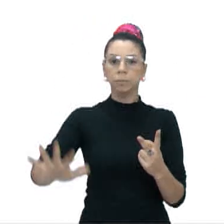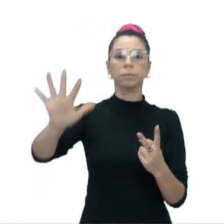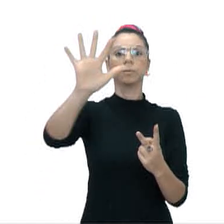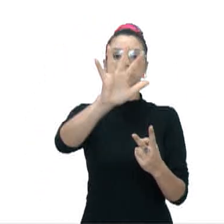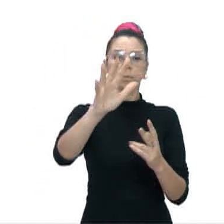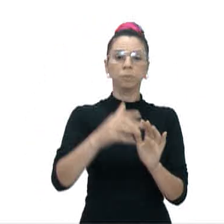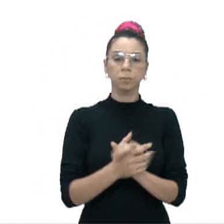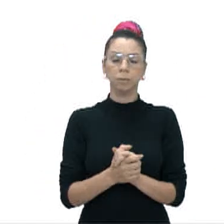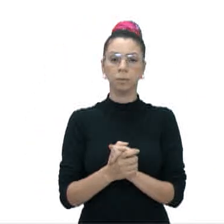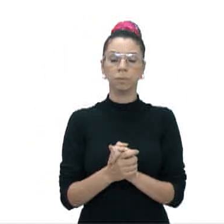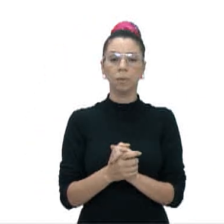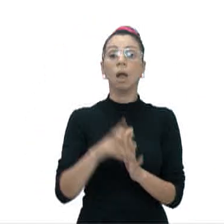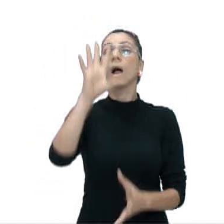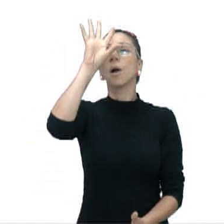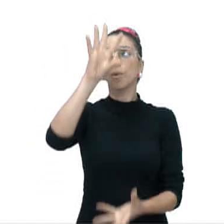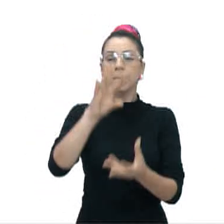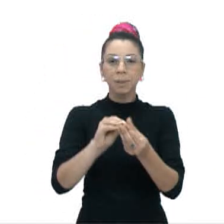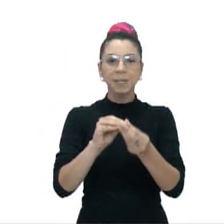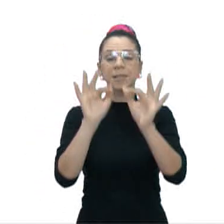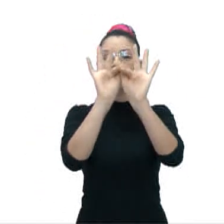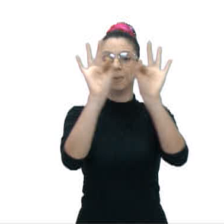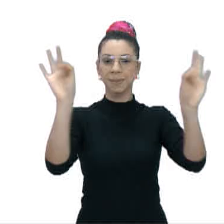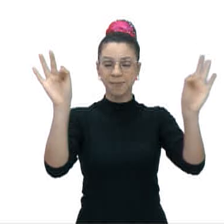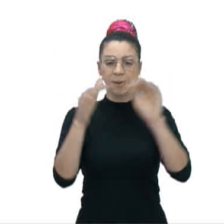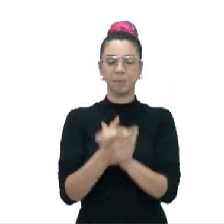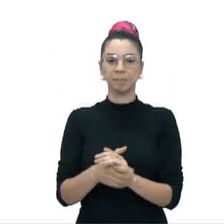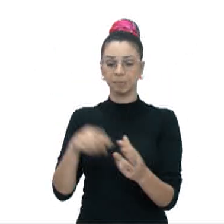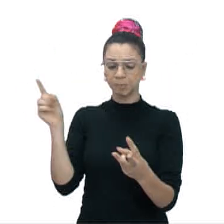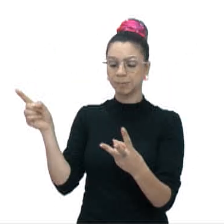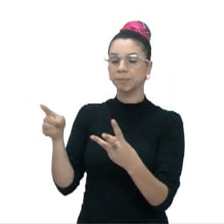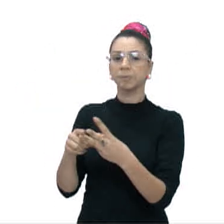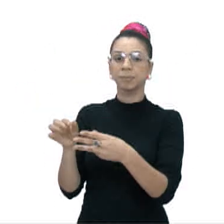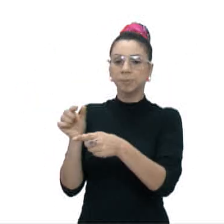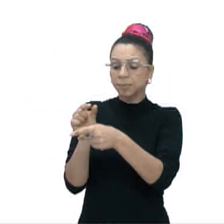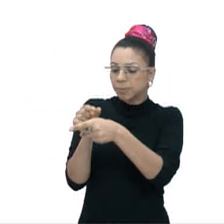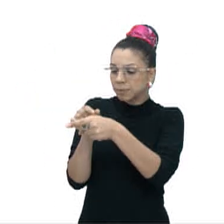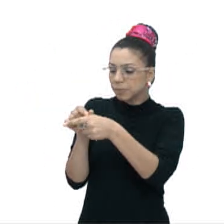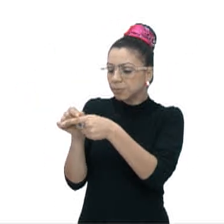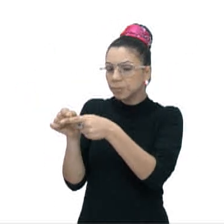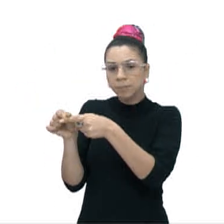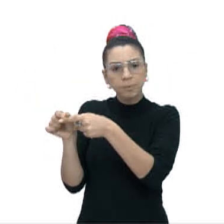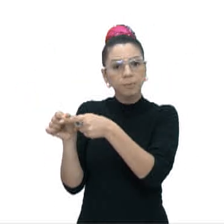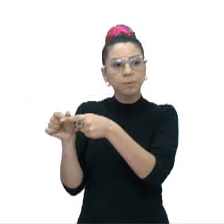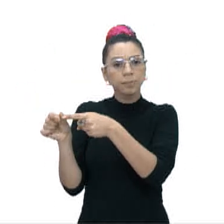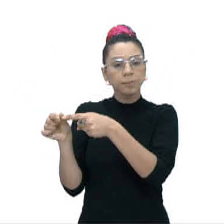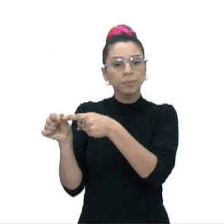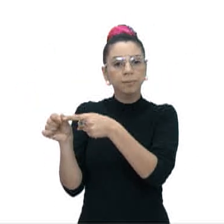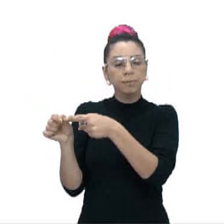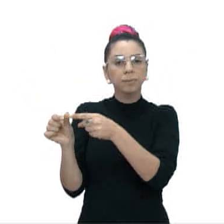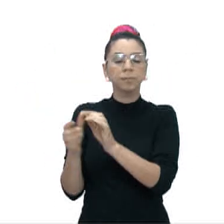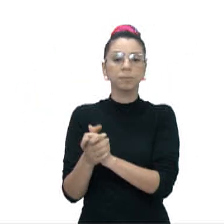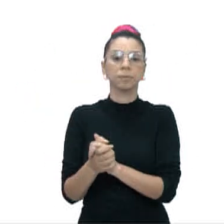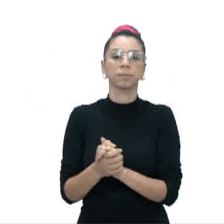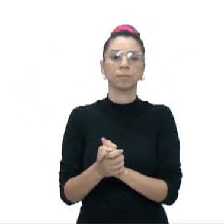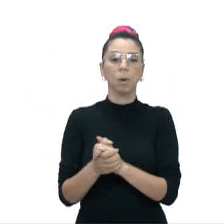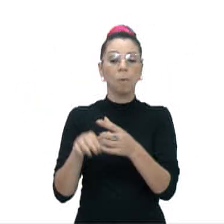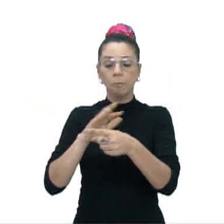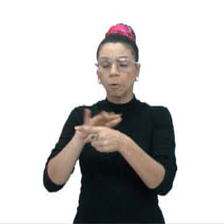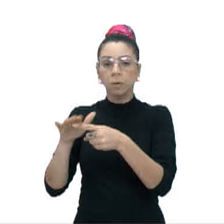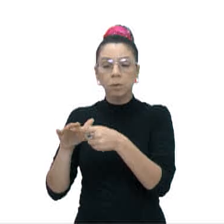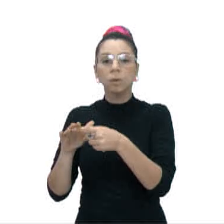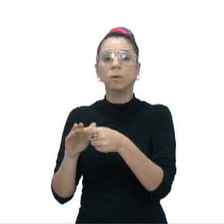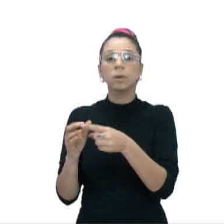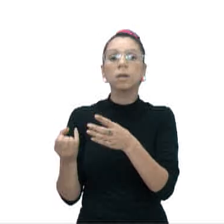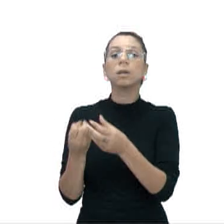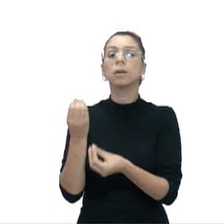regras que define a interpretação das frases. E o componente fonológico ou fonético é o sistema de regras que forma as frases a partir de uma